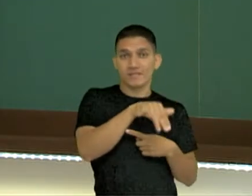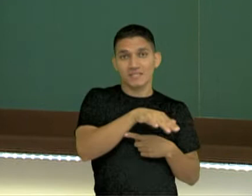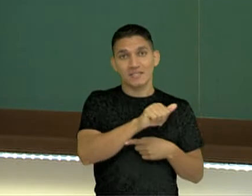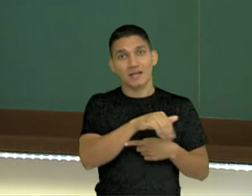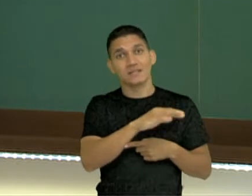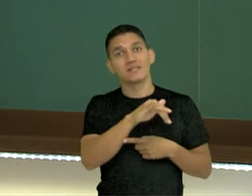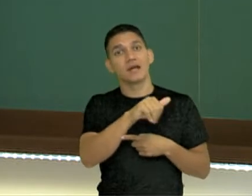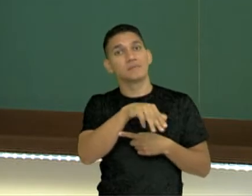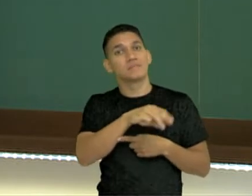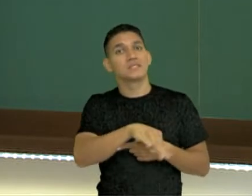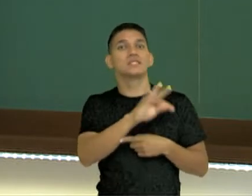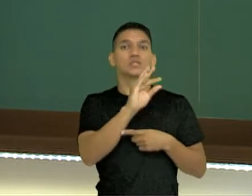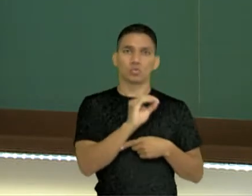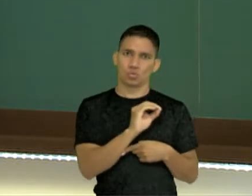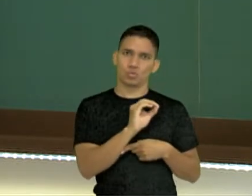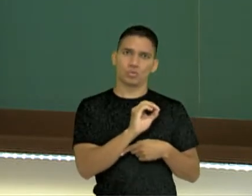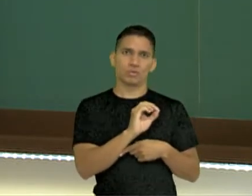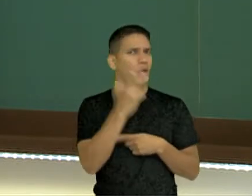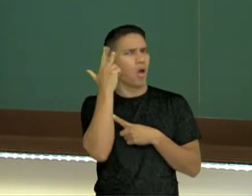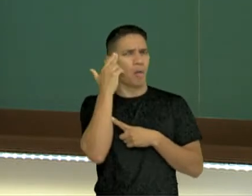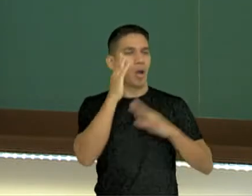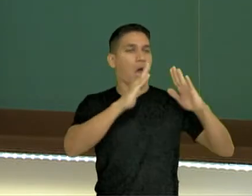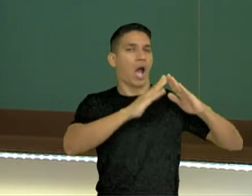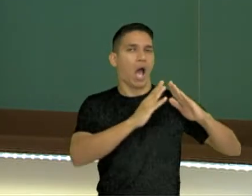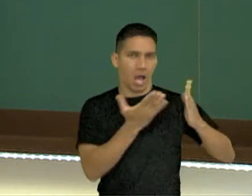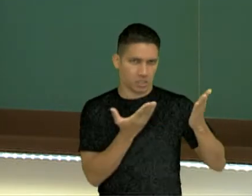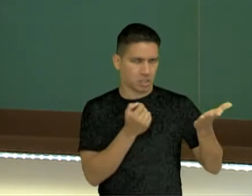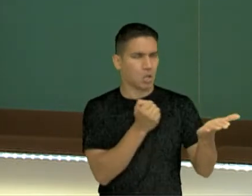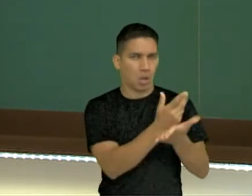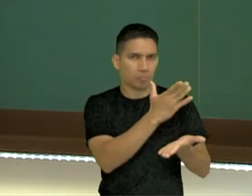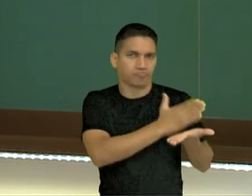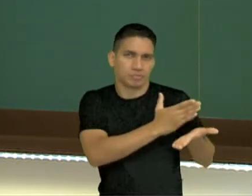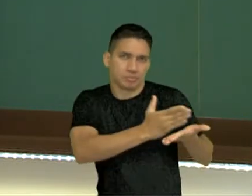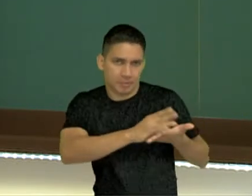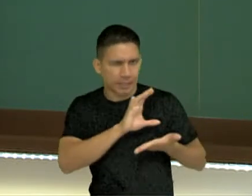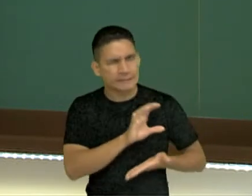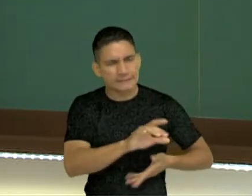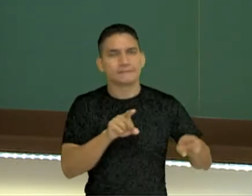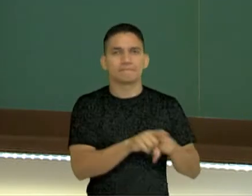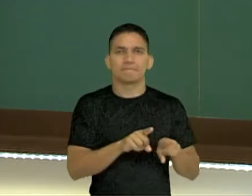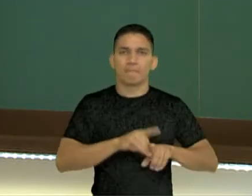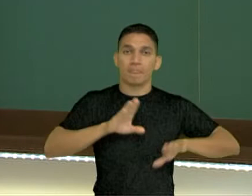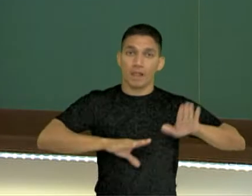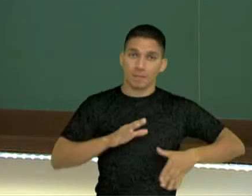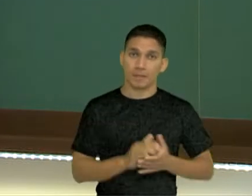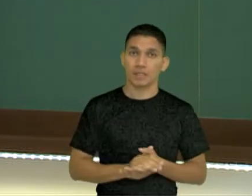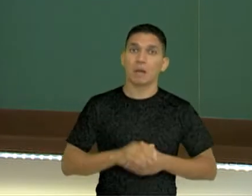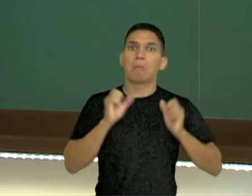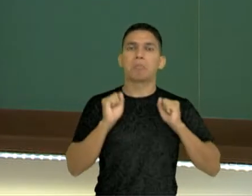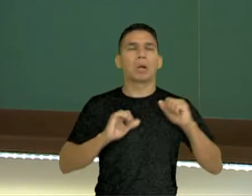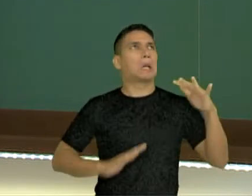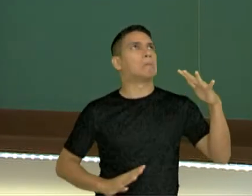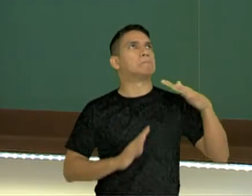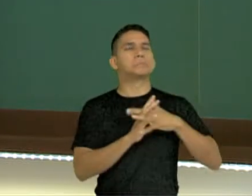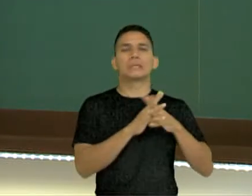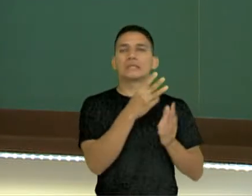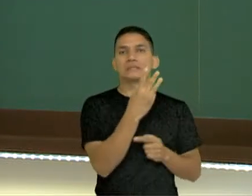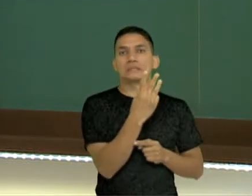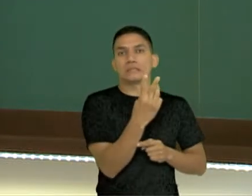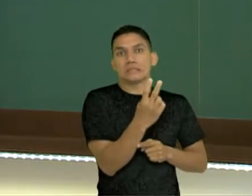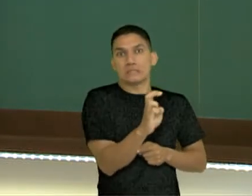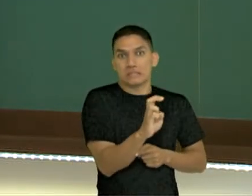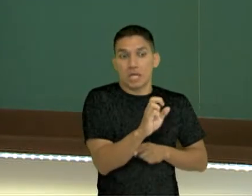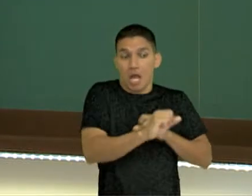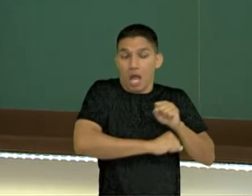eu vou fazer um financiamento e não um financiamento curto normalmente, né? Pode chegar até 35 anos, dependendo do caso